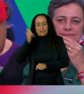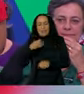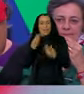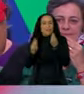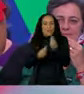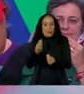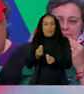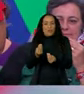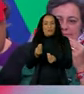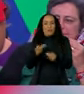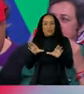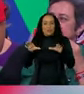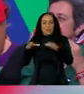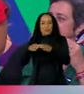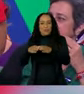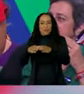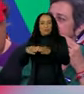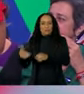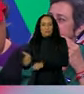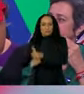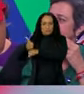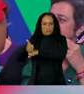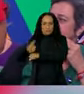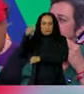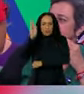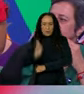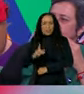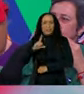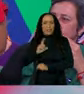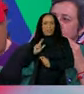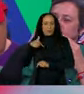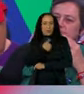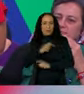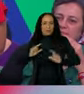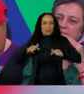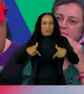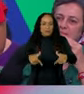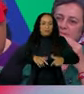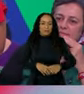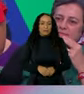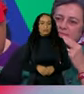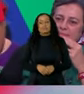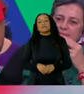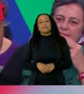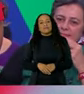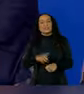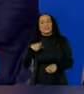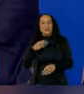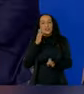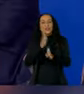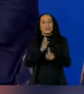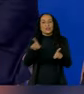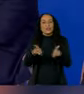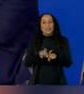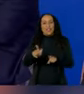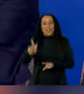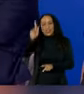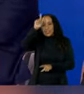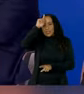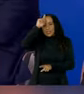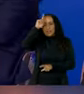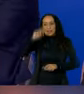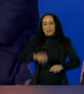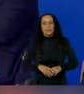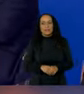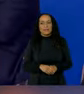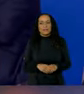apreço que o corpo diplomático do Brasil tem com o nosso trabalho. Há poucos dias, né, presidente, a gente se encontrou em Genebra, na Suíça, onde